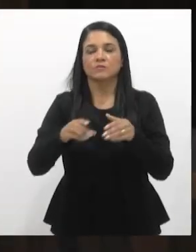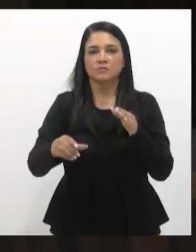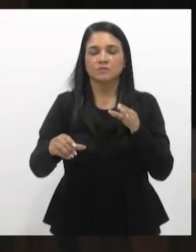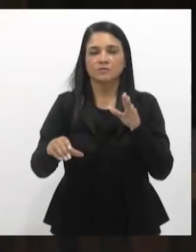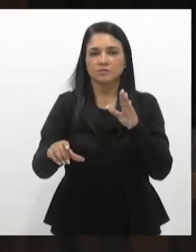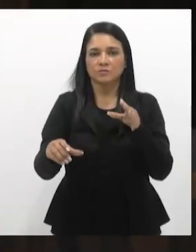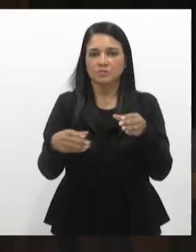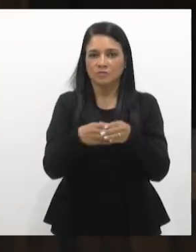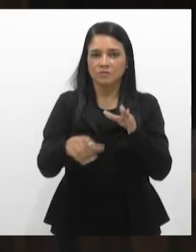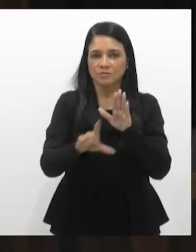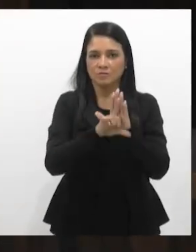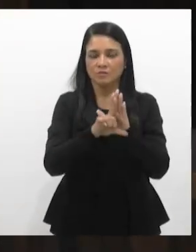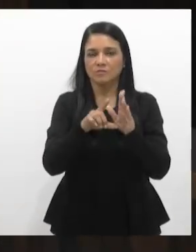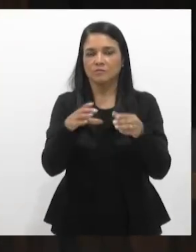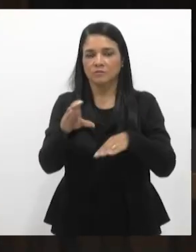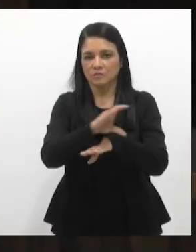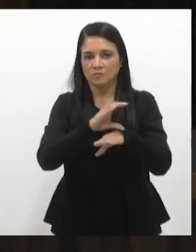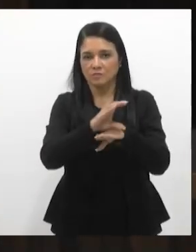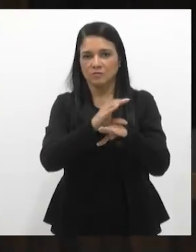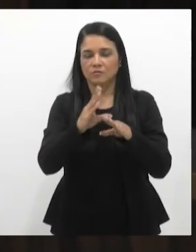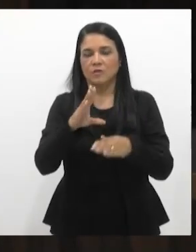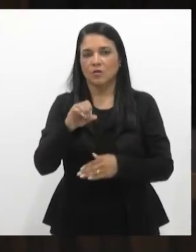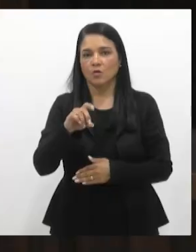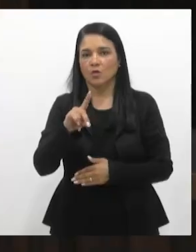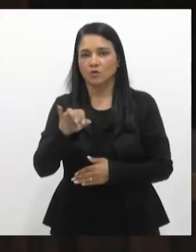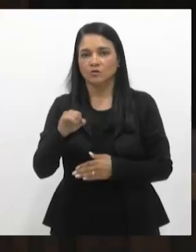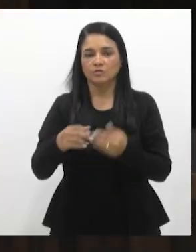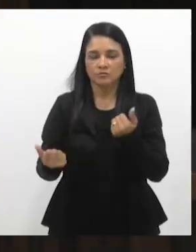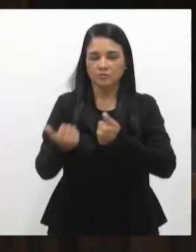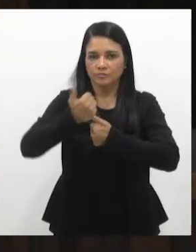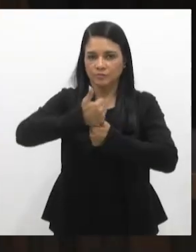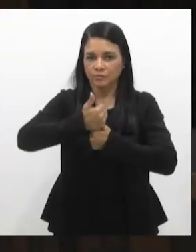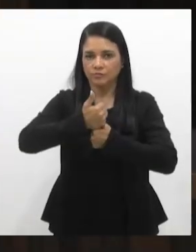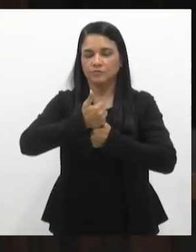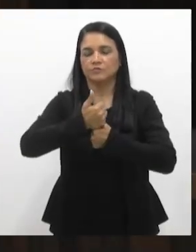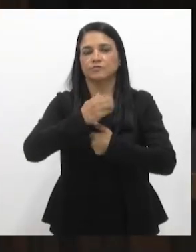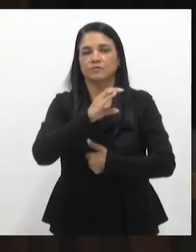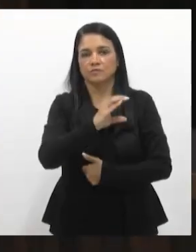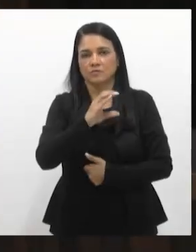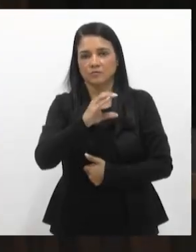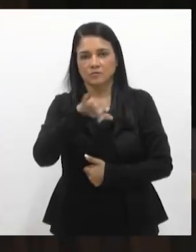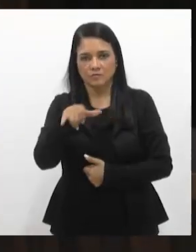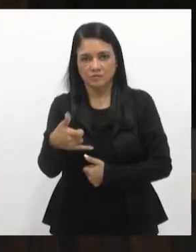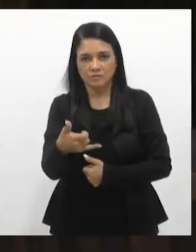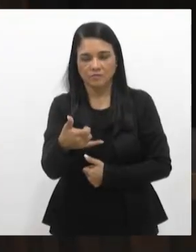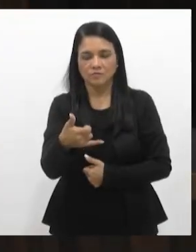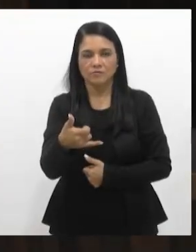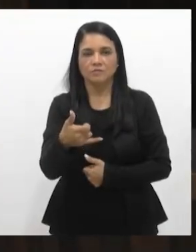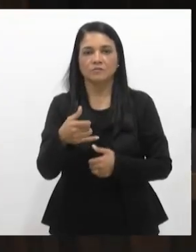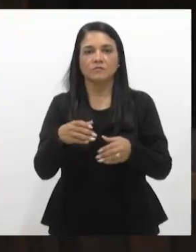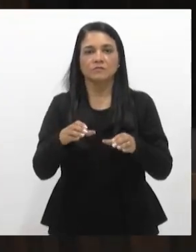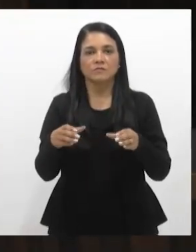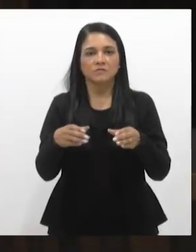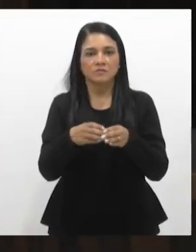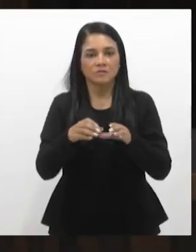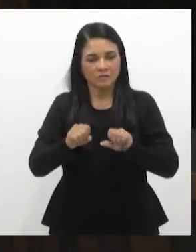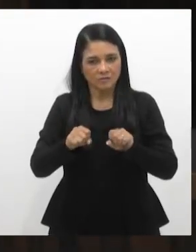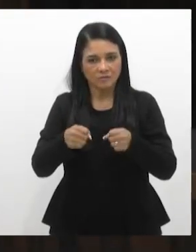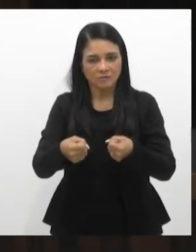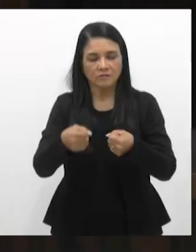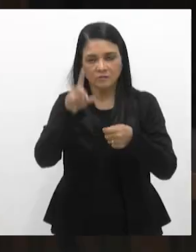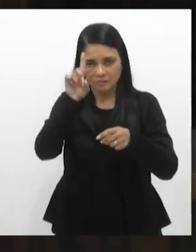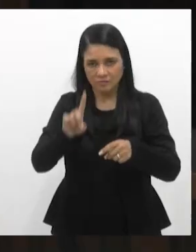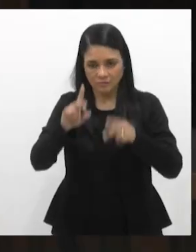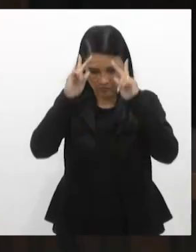Legislação Constitucional Complementar e Códigos favorável com substitutivo da Comissão de Constituição e Justiça, de Defesa dos Direitos Humanos